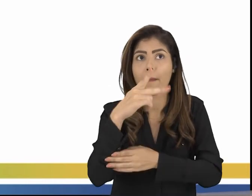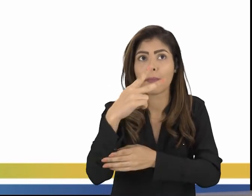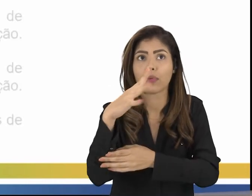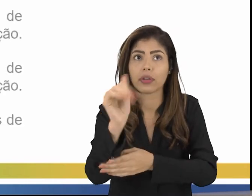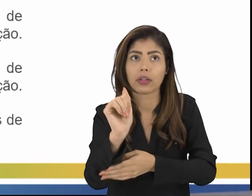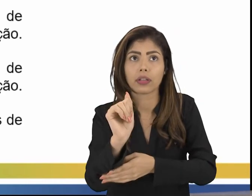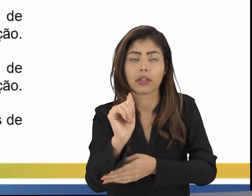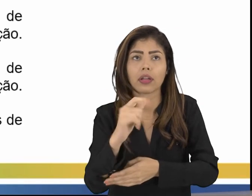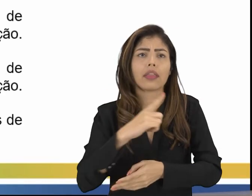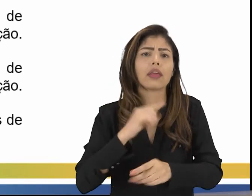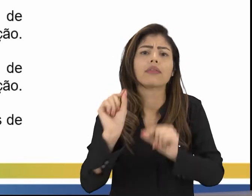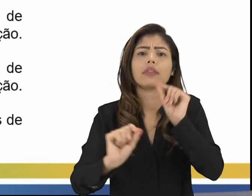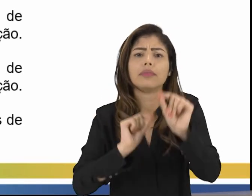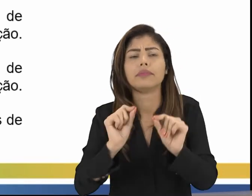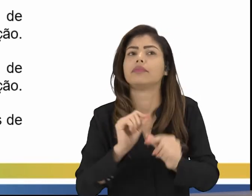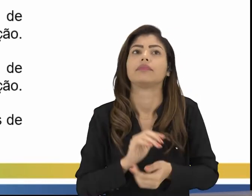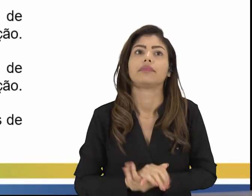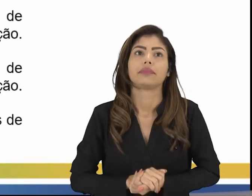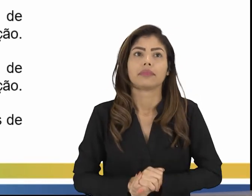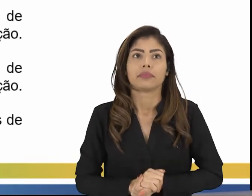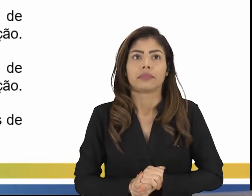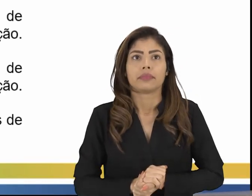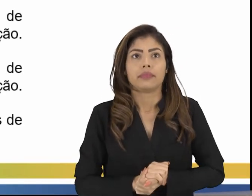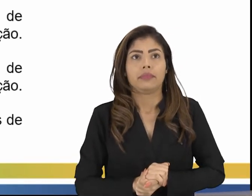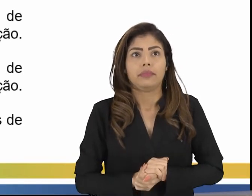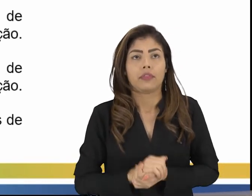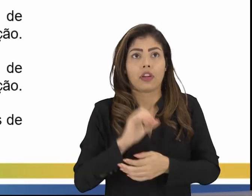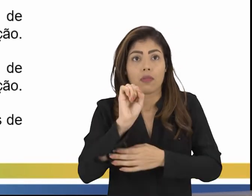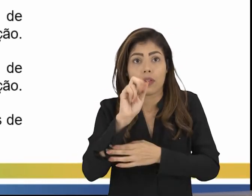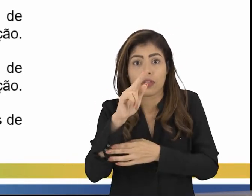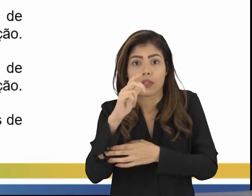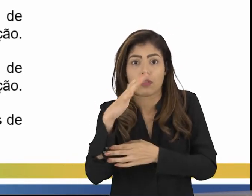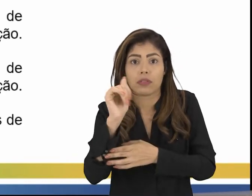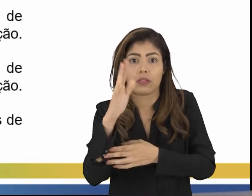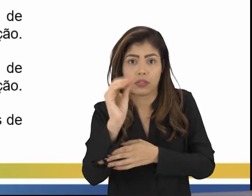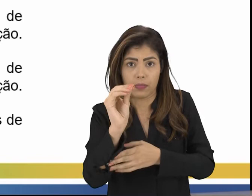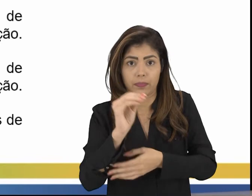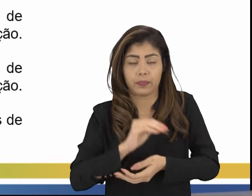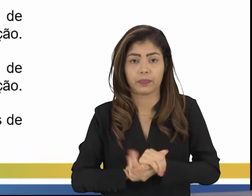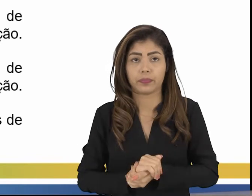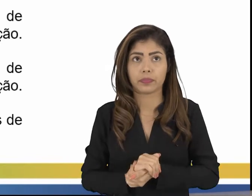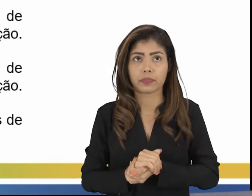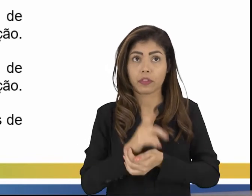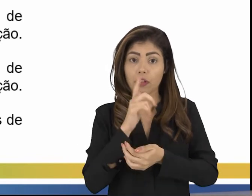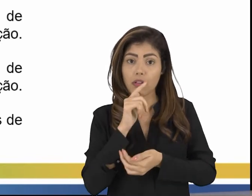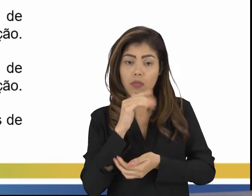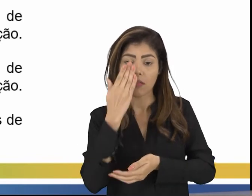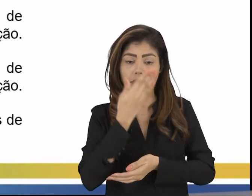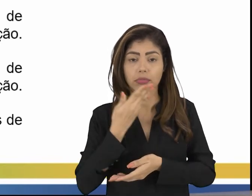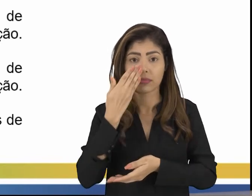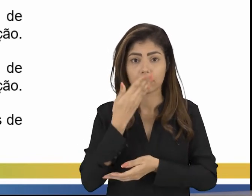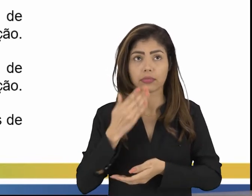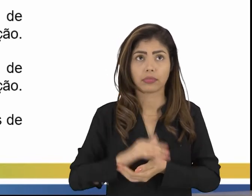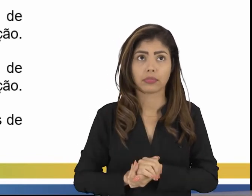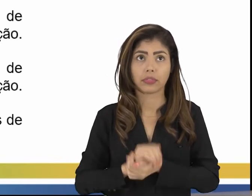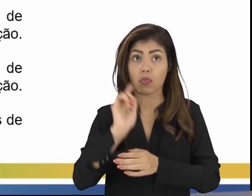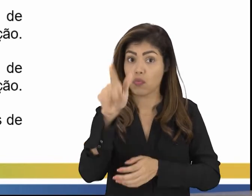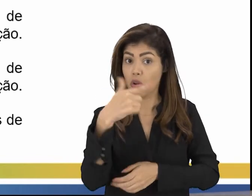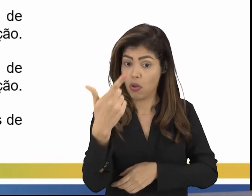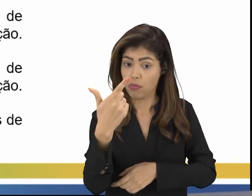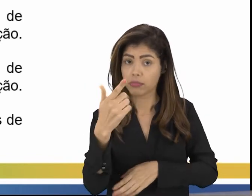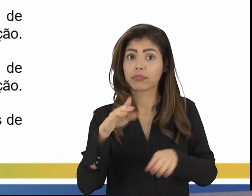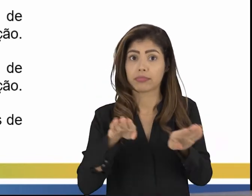pura, nós temos uma solução de água com açúcar e nós temos um outro